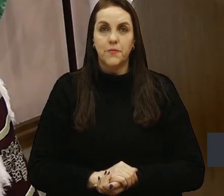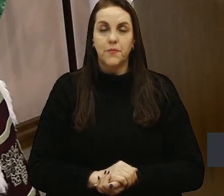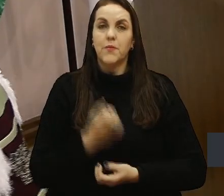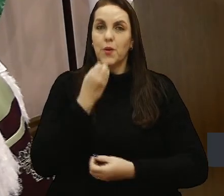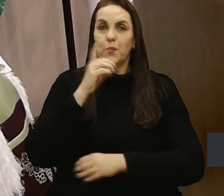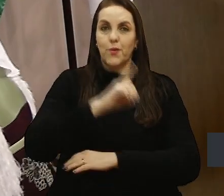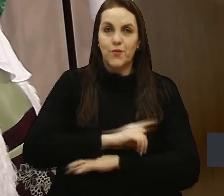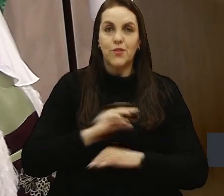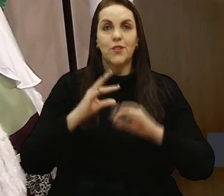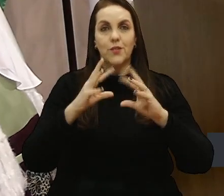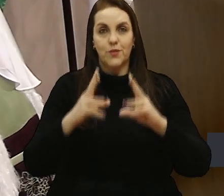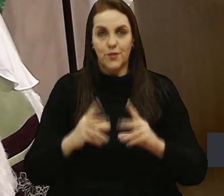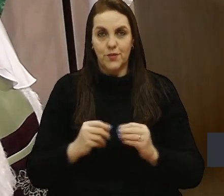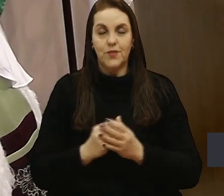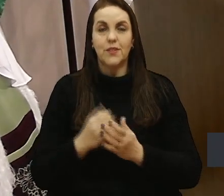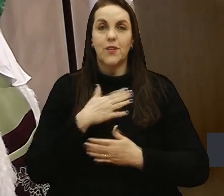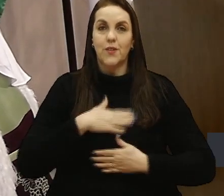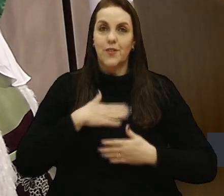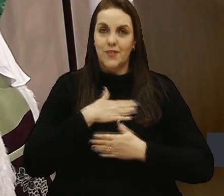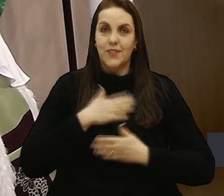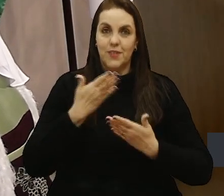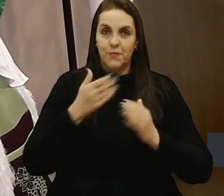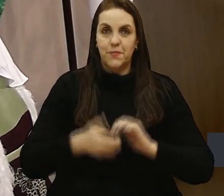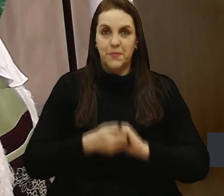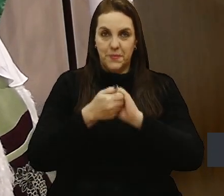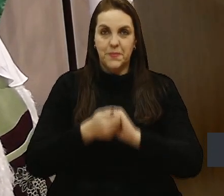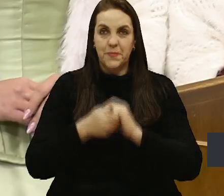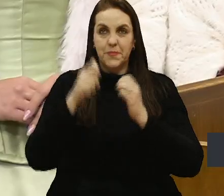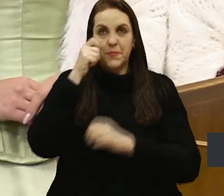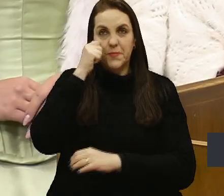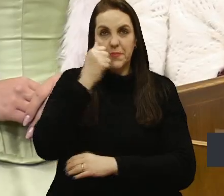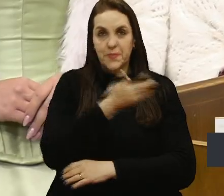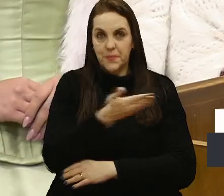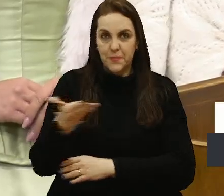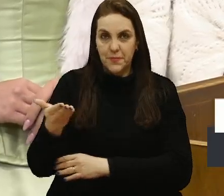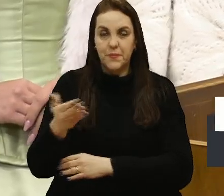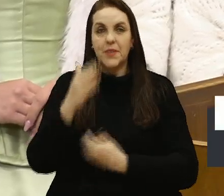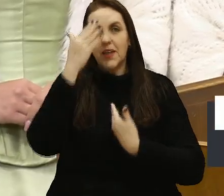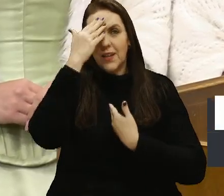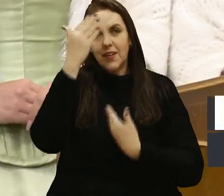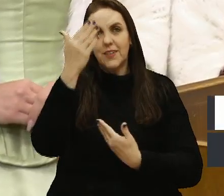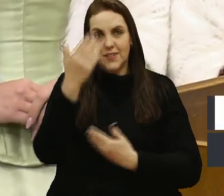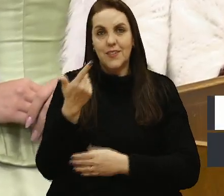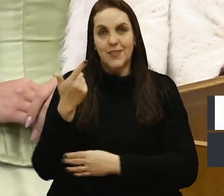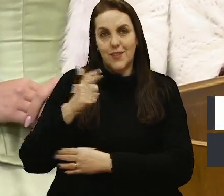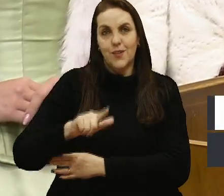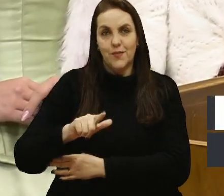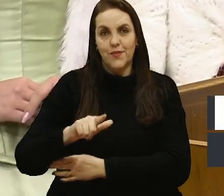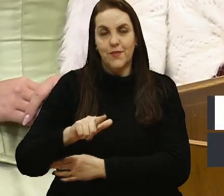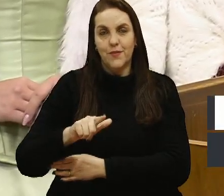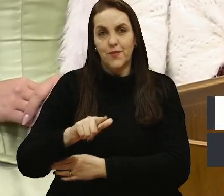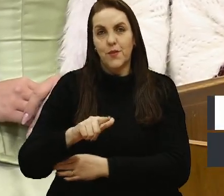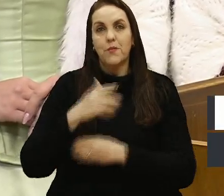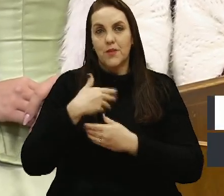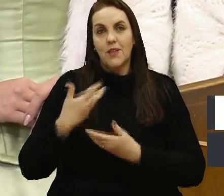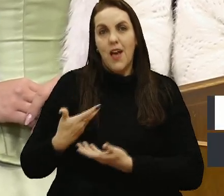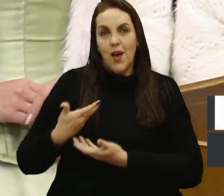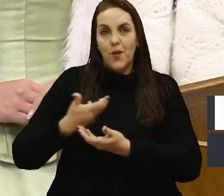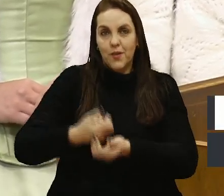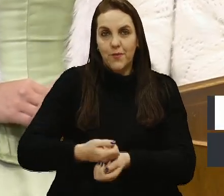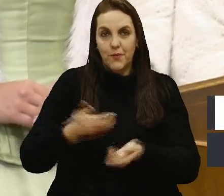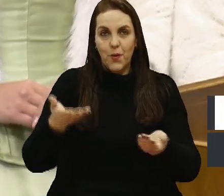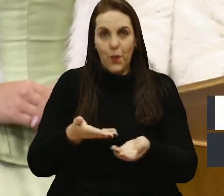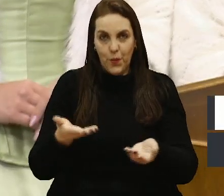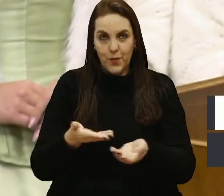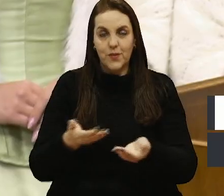Bom dia a todos. Nós gostaríamos de saudar todos aqui presentes e agradecer mais uma vez por nos receberem hoje,